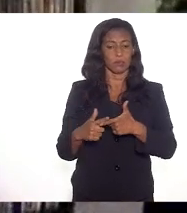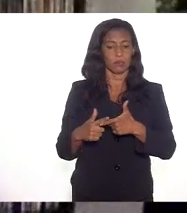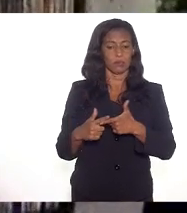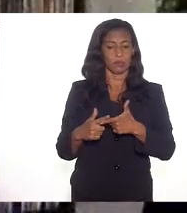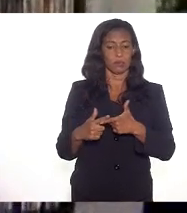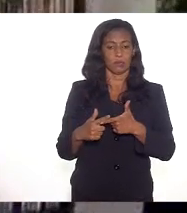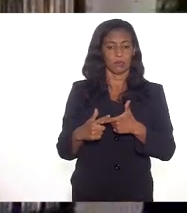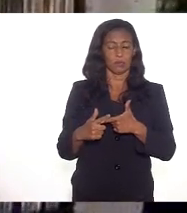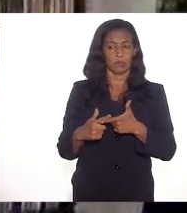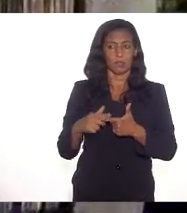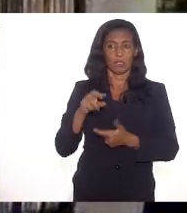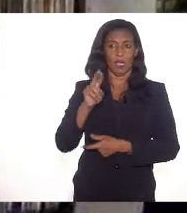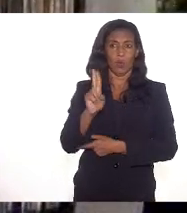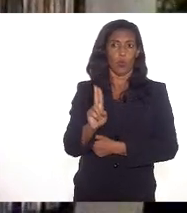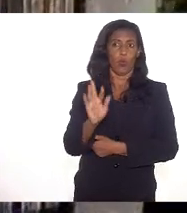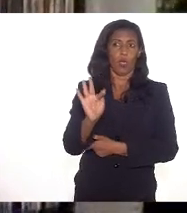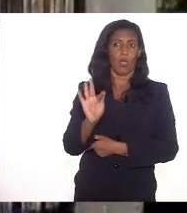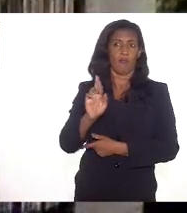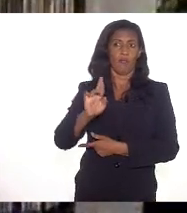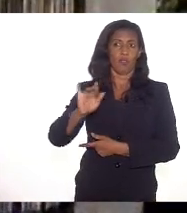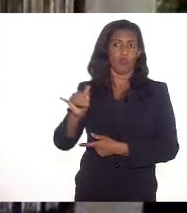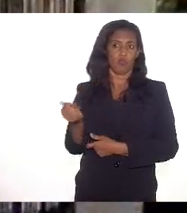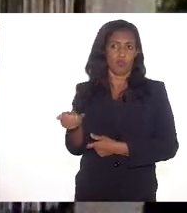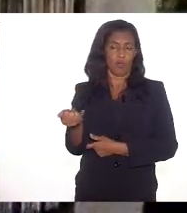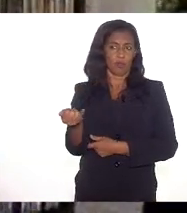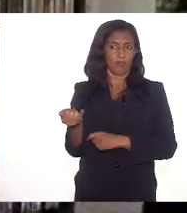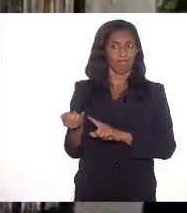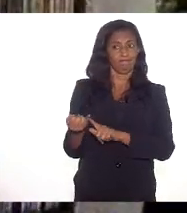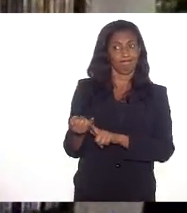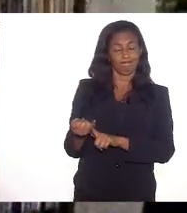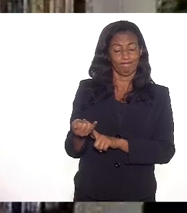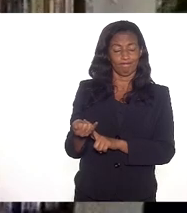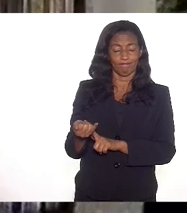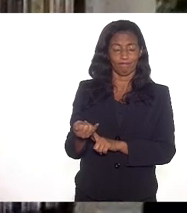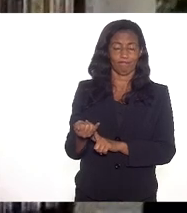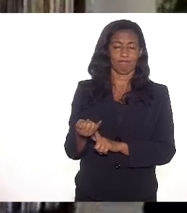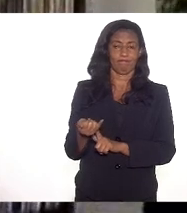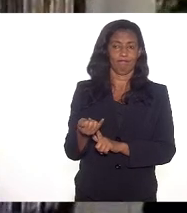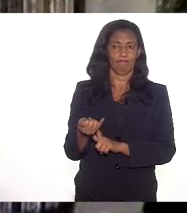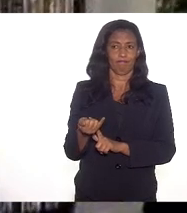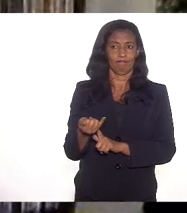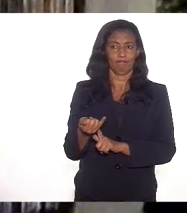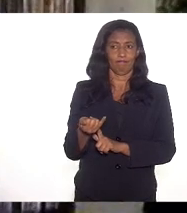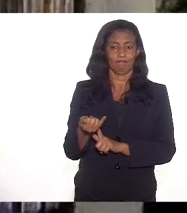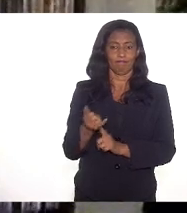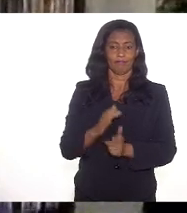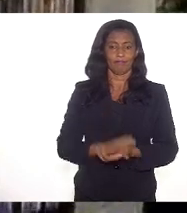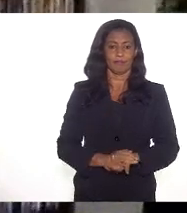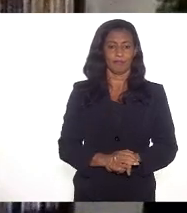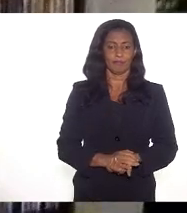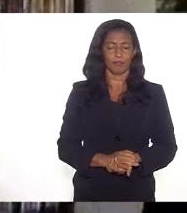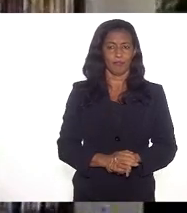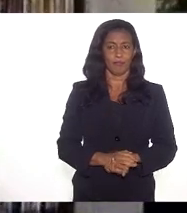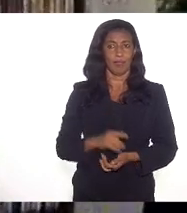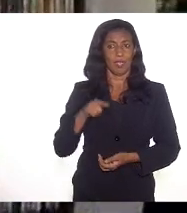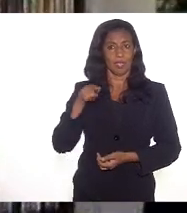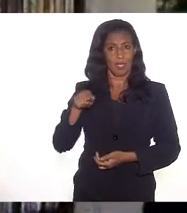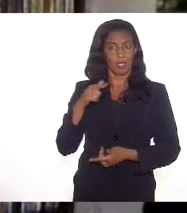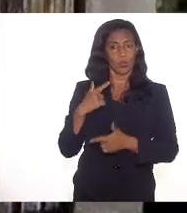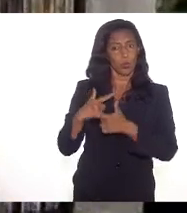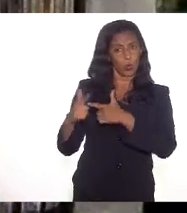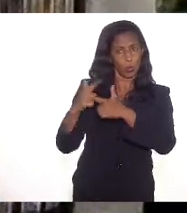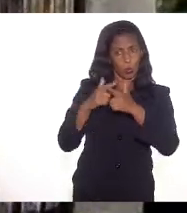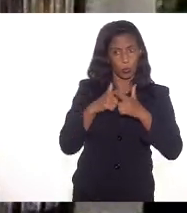por ver a situação da UFRJ, não estamos distantes das mesmas ameaças. E essa situação